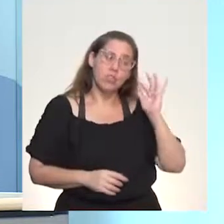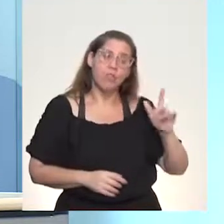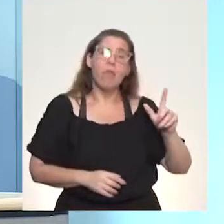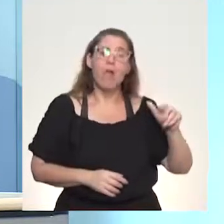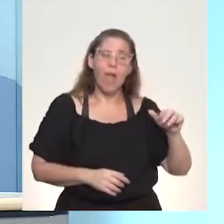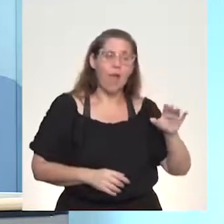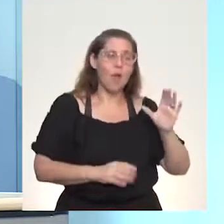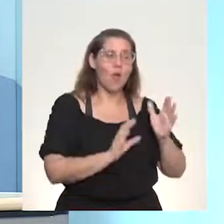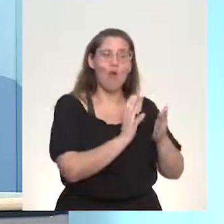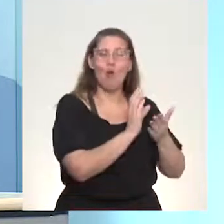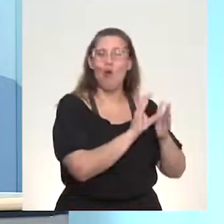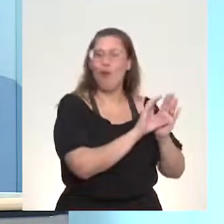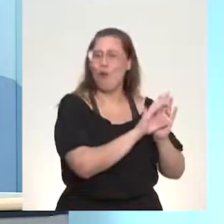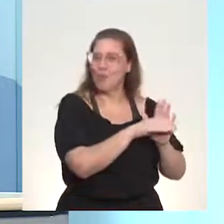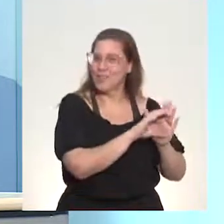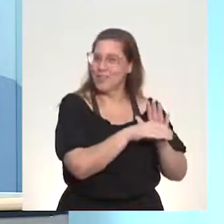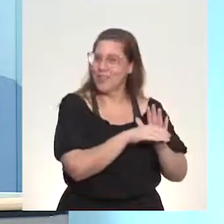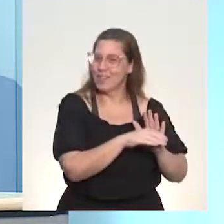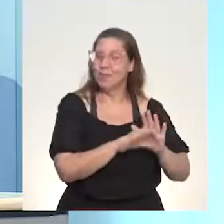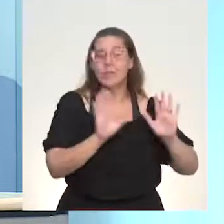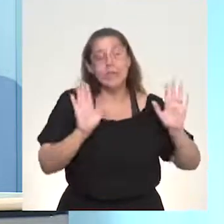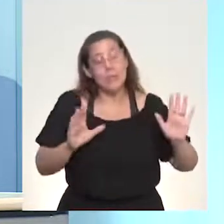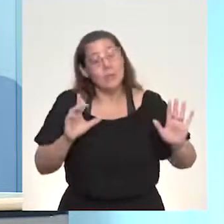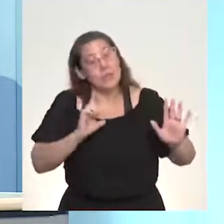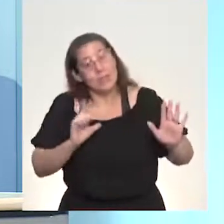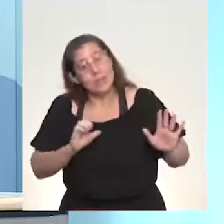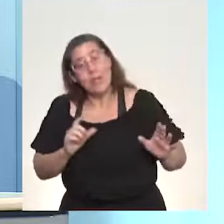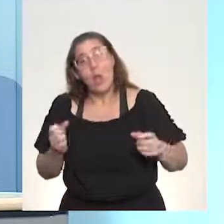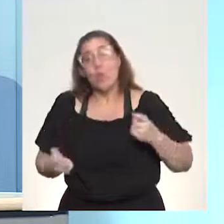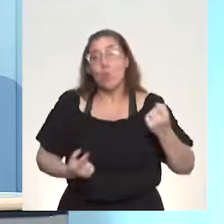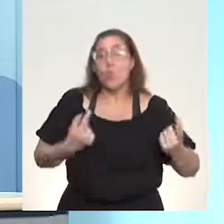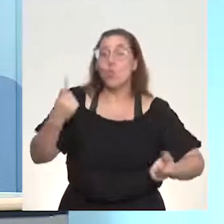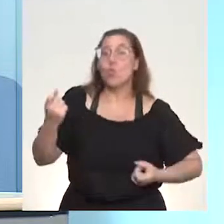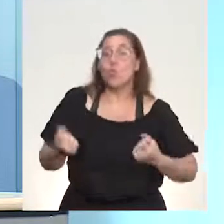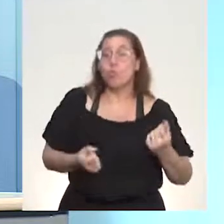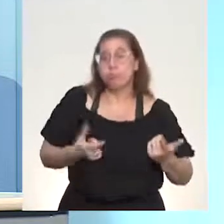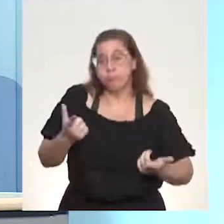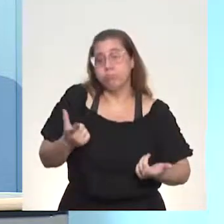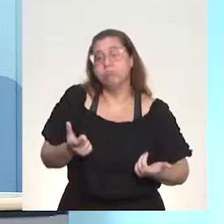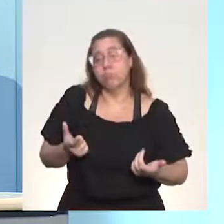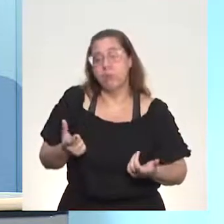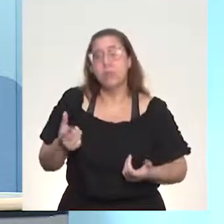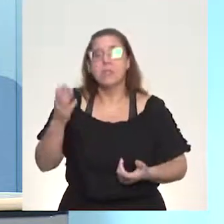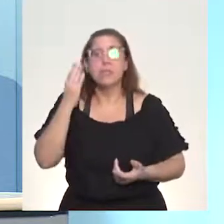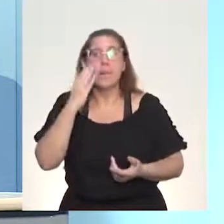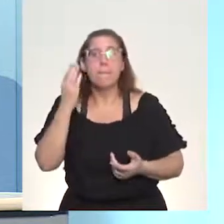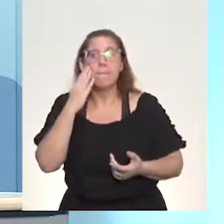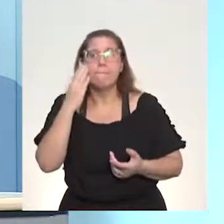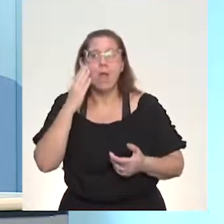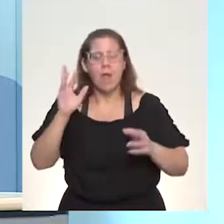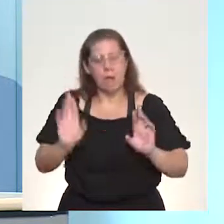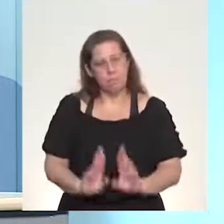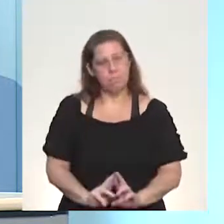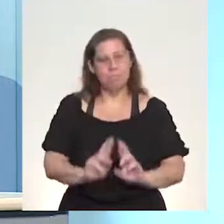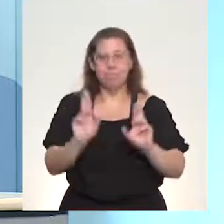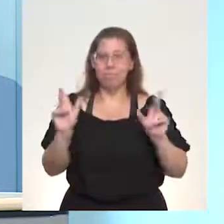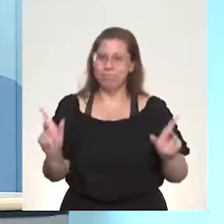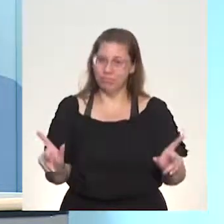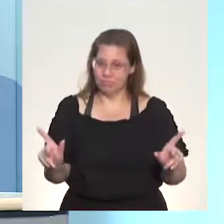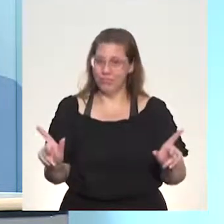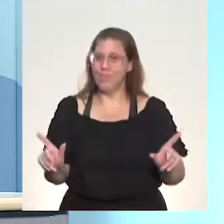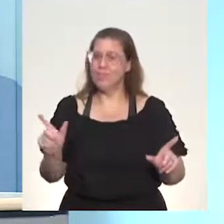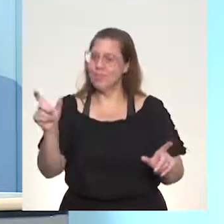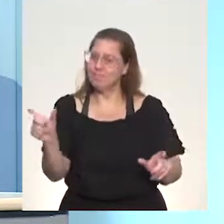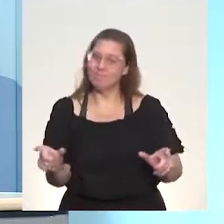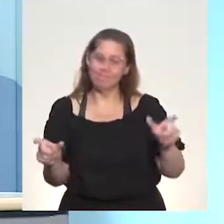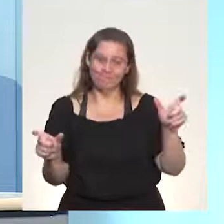criar conceitos. Então nós temos assim muitos autores que vão nos ajudar nessa tarefa de saber a especificidade de cada um desses domínios.